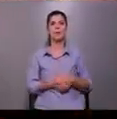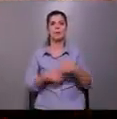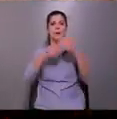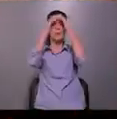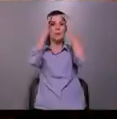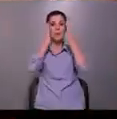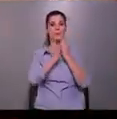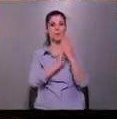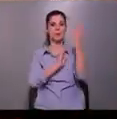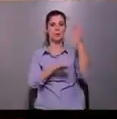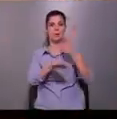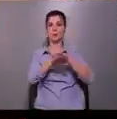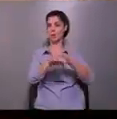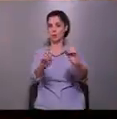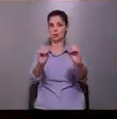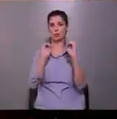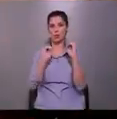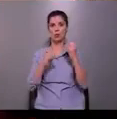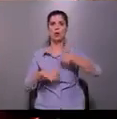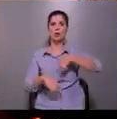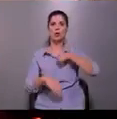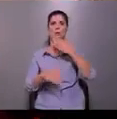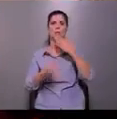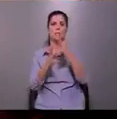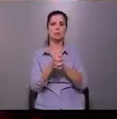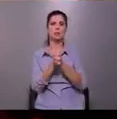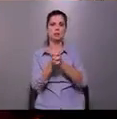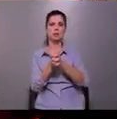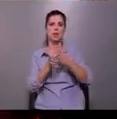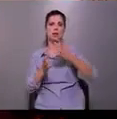Ó Maria concebida sem pecado,